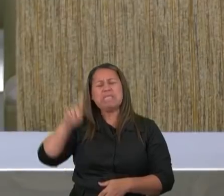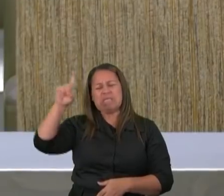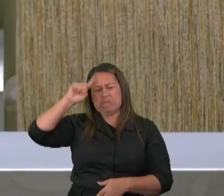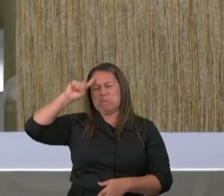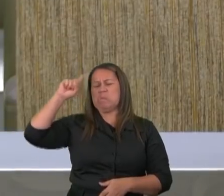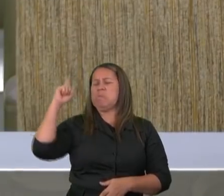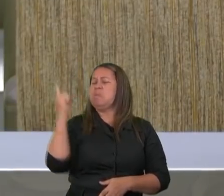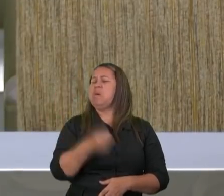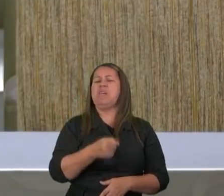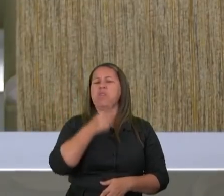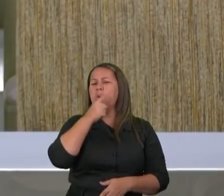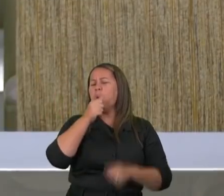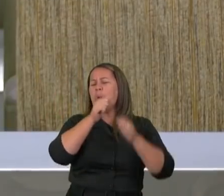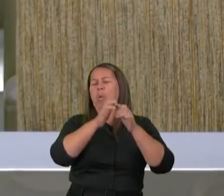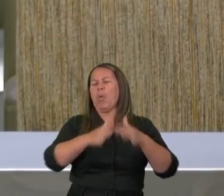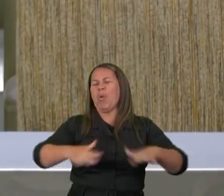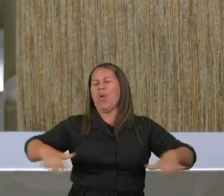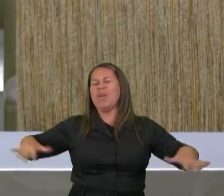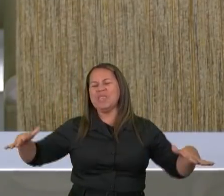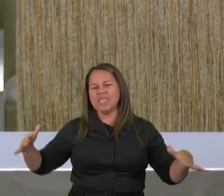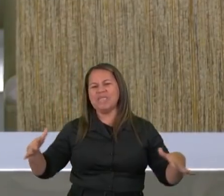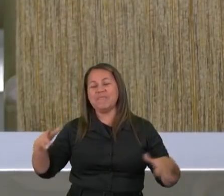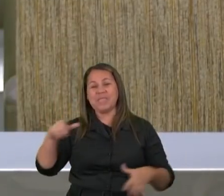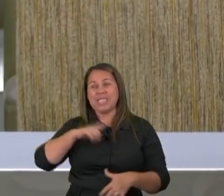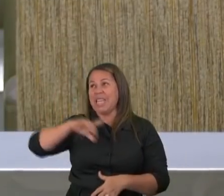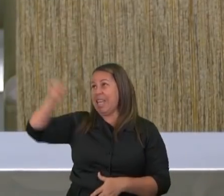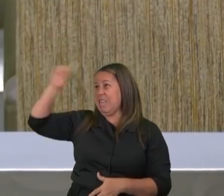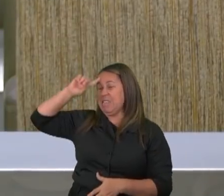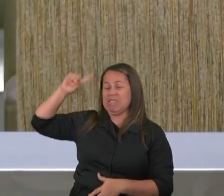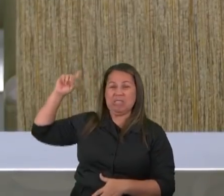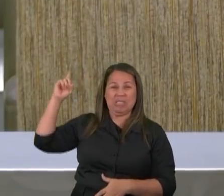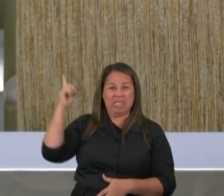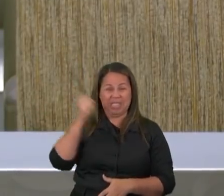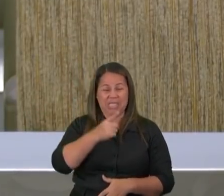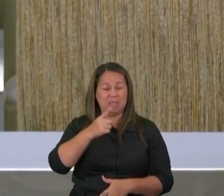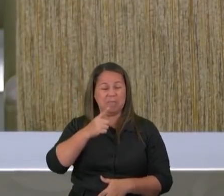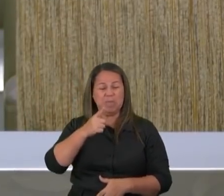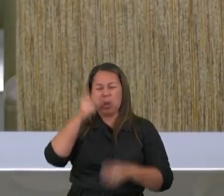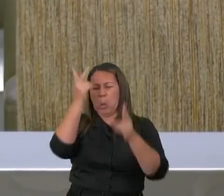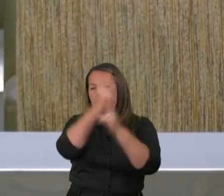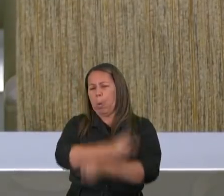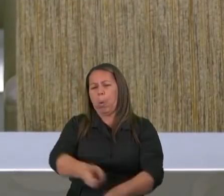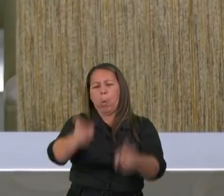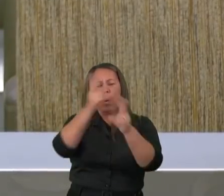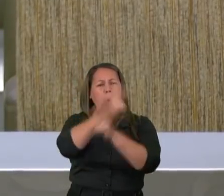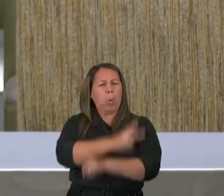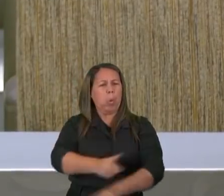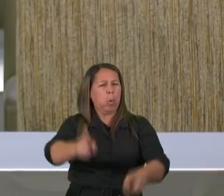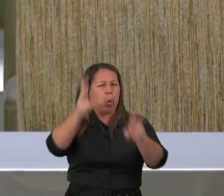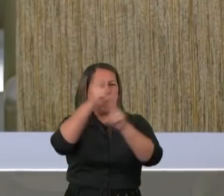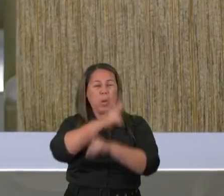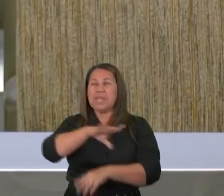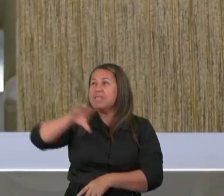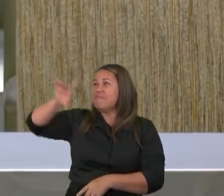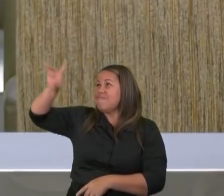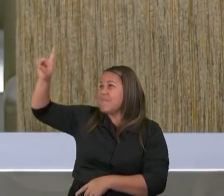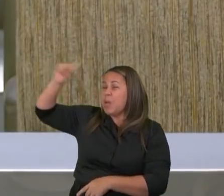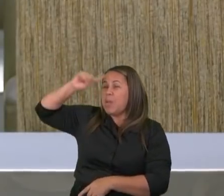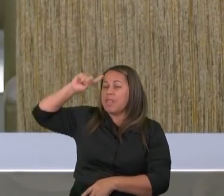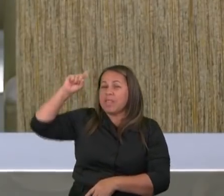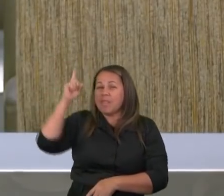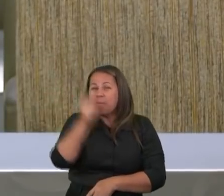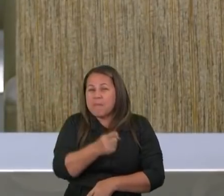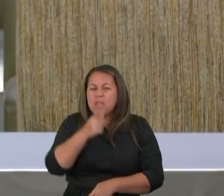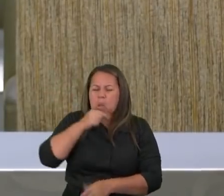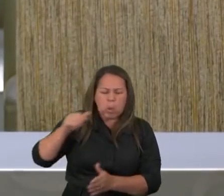mar, Deus tem autoridade sobre o vento, Deus tem autoridade sobre os rios. E o salmista diz